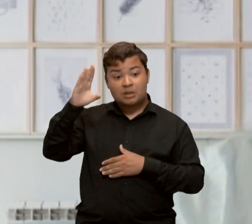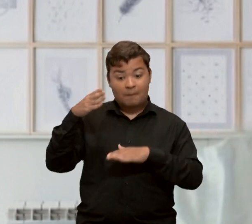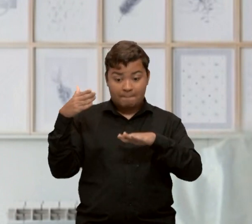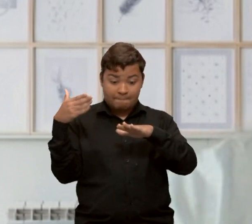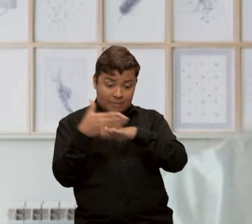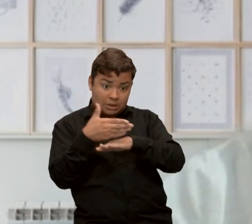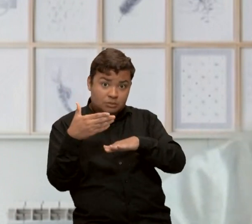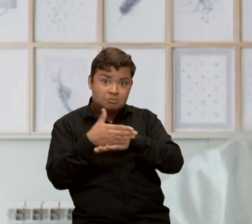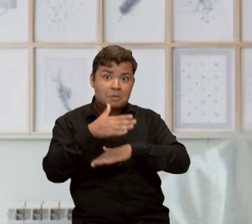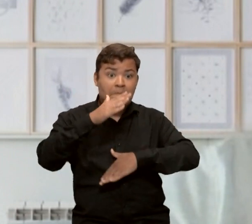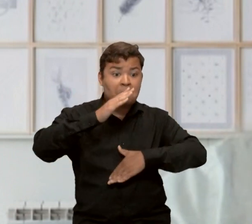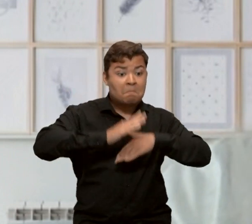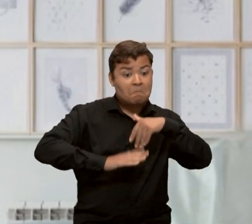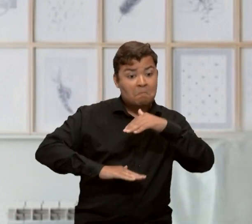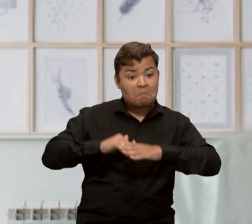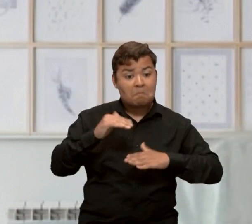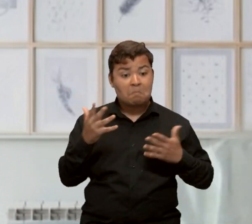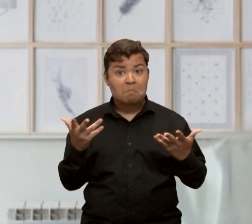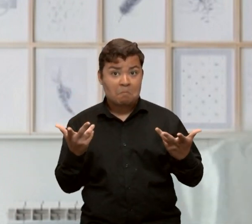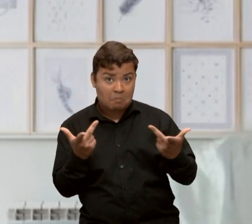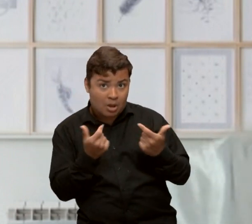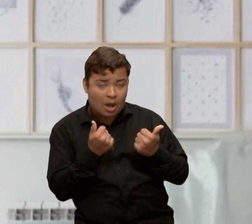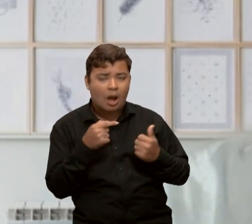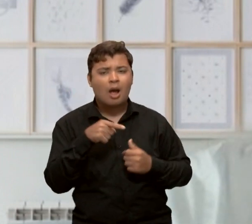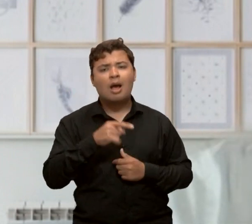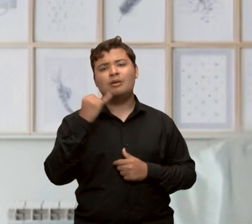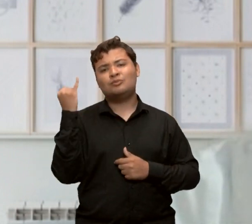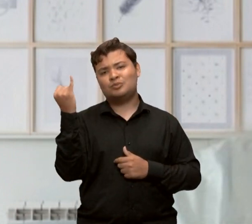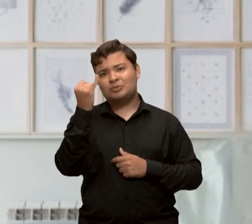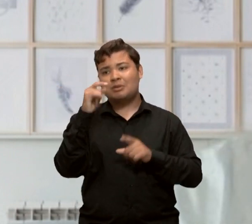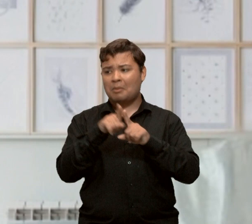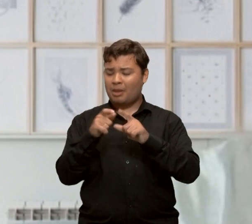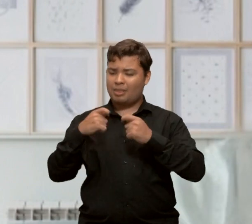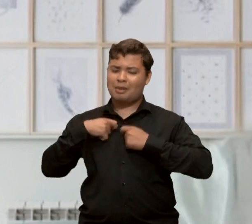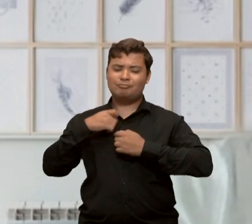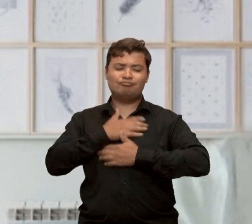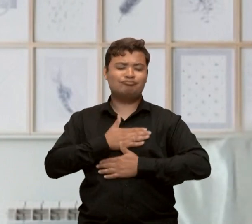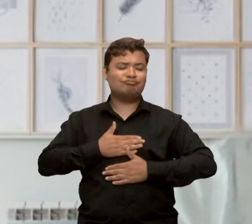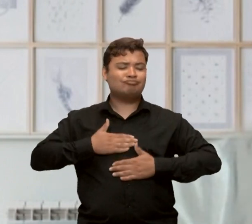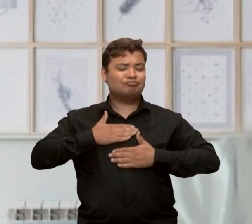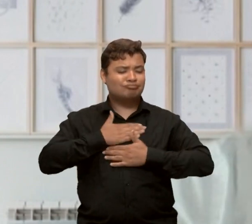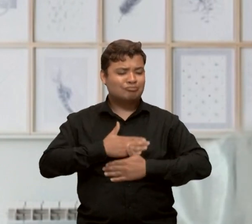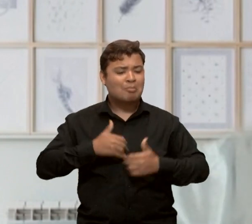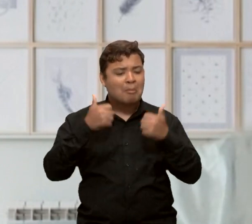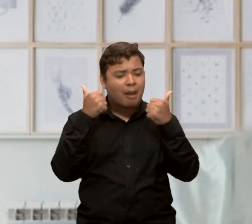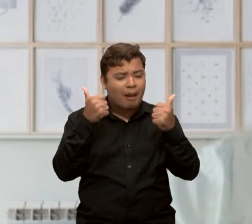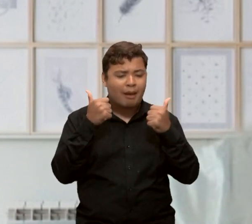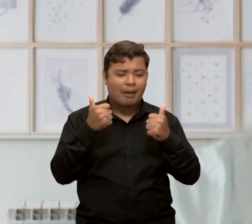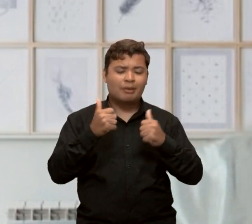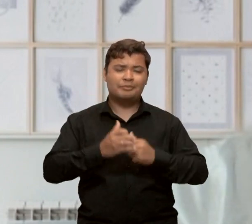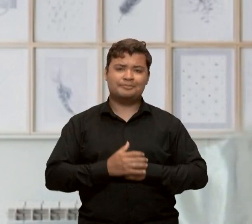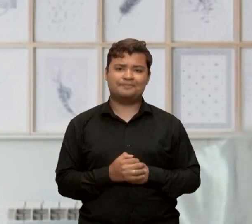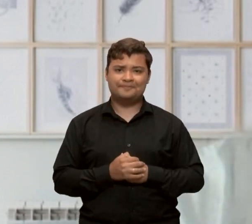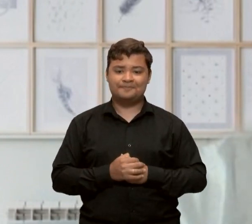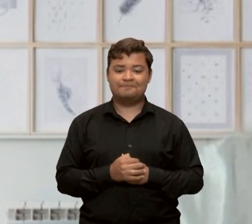bem é um elemento bem importante que gera também muito prazer e muita satisfação.